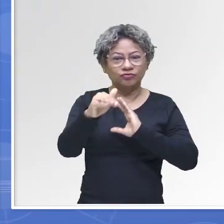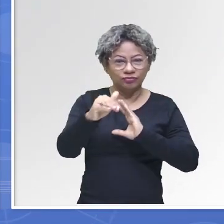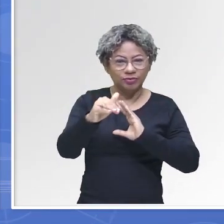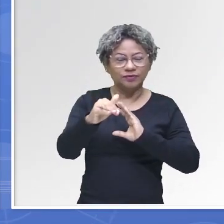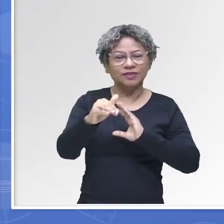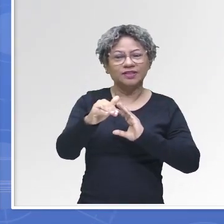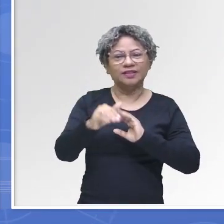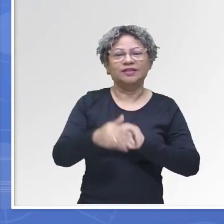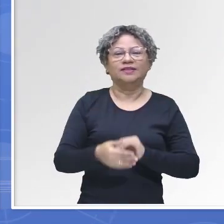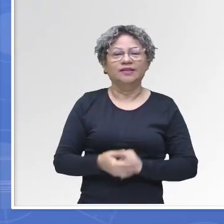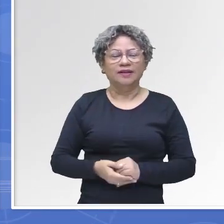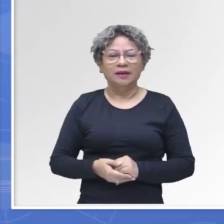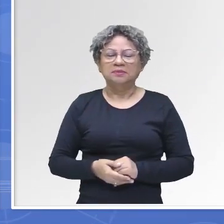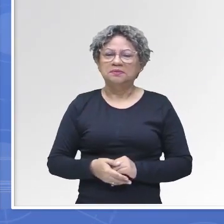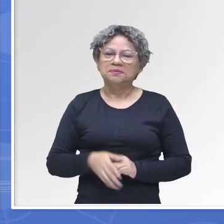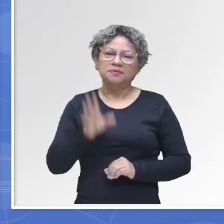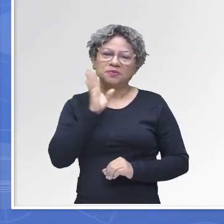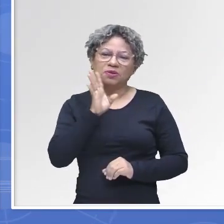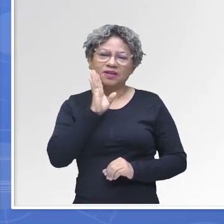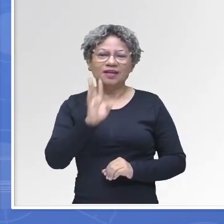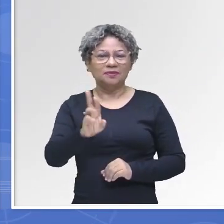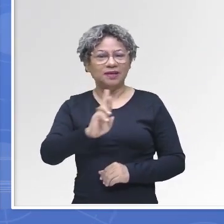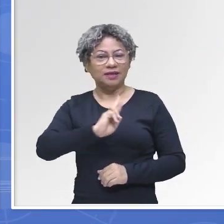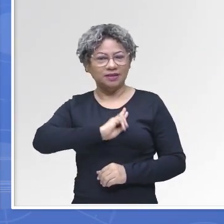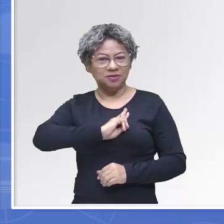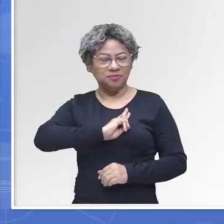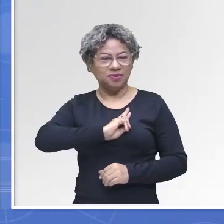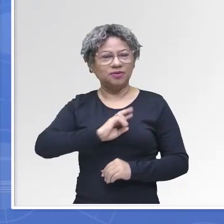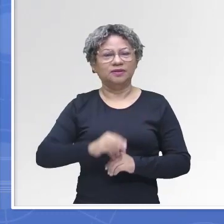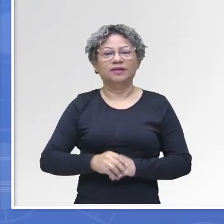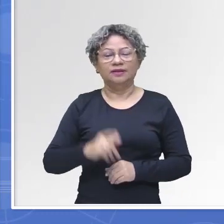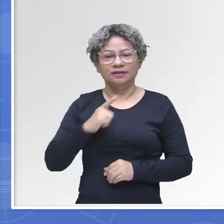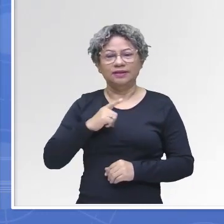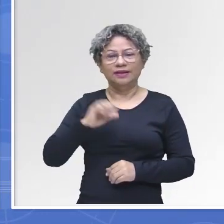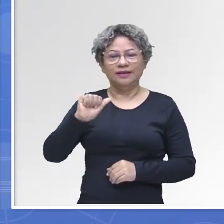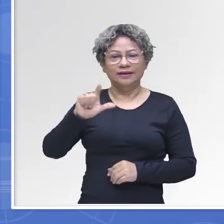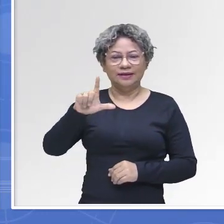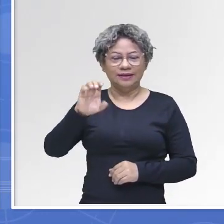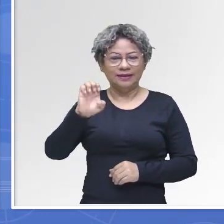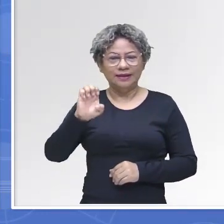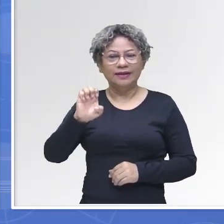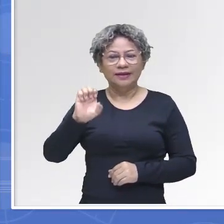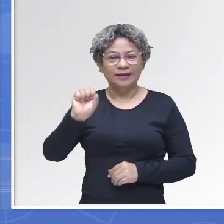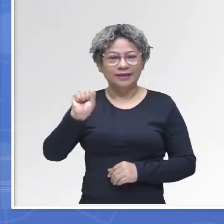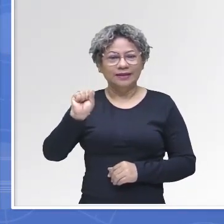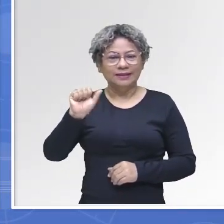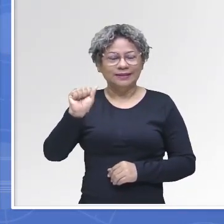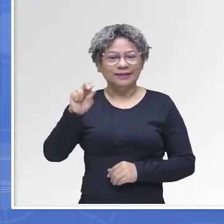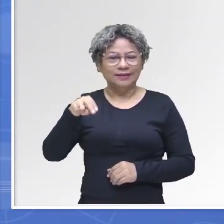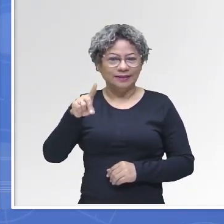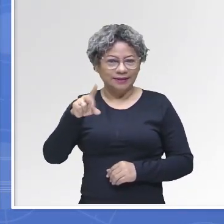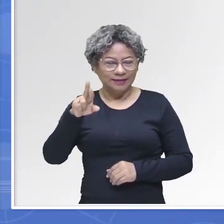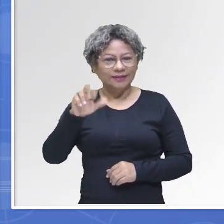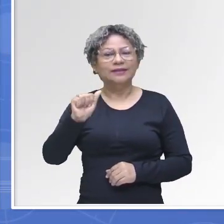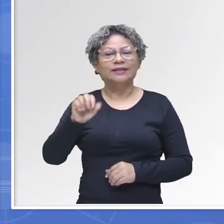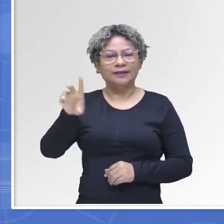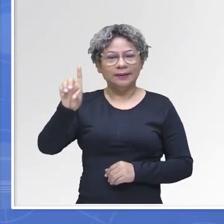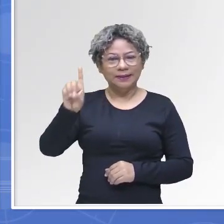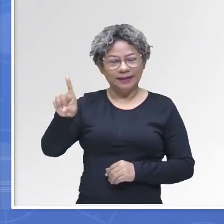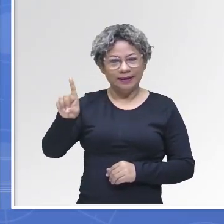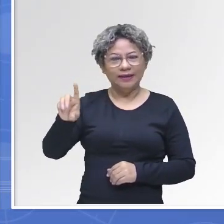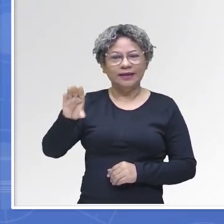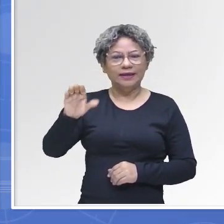as respostas. Vamos dar uma acompanhada aqui? Olha só, temos aí a Alessandra, colocou letra B, a Yasmin, o